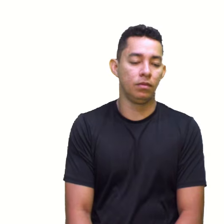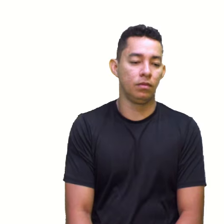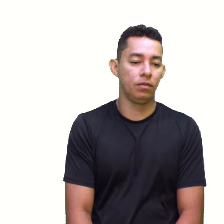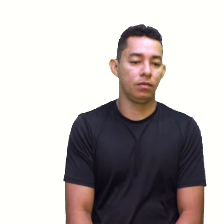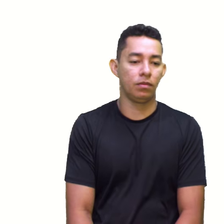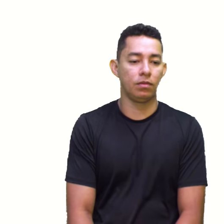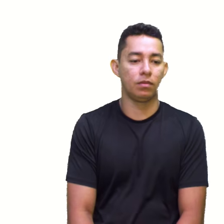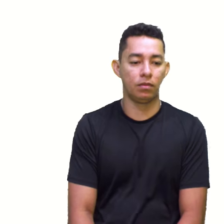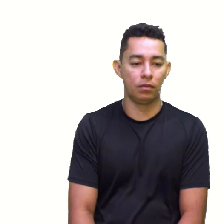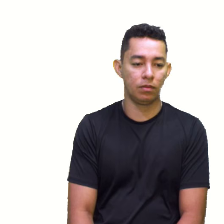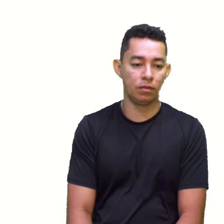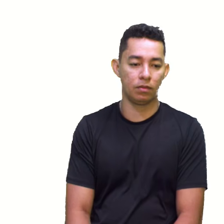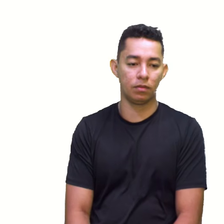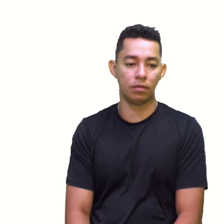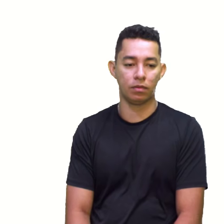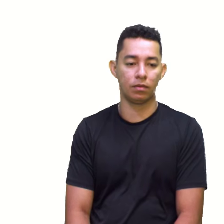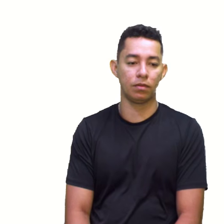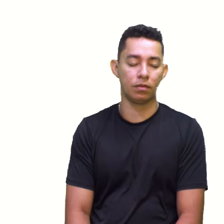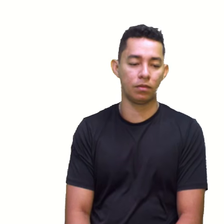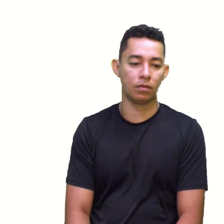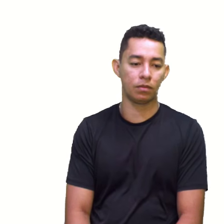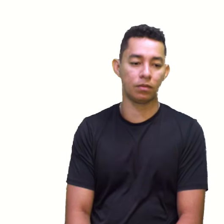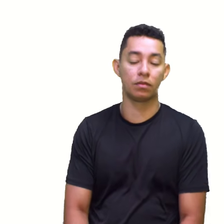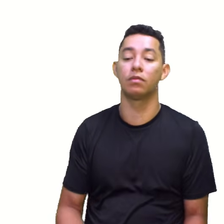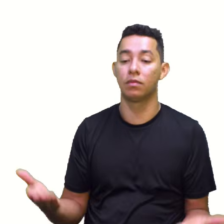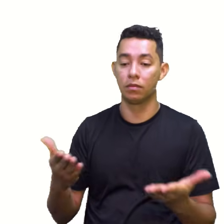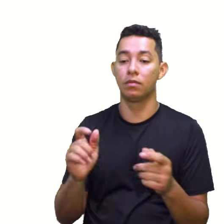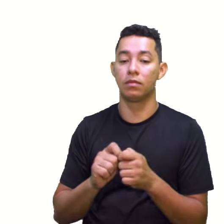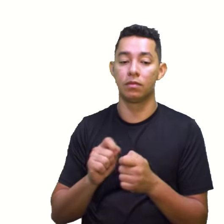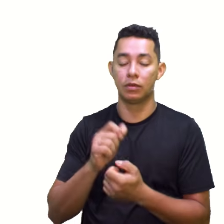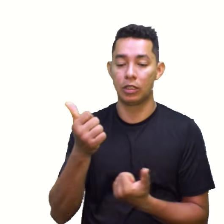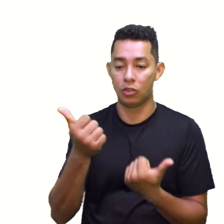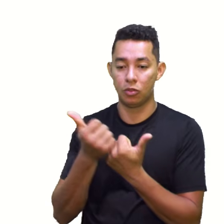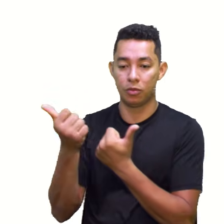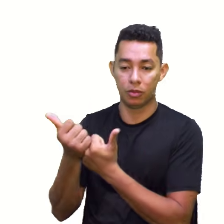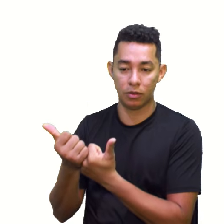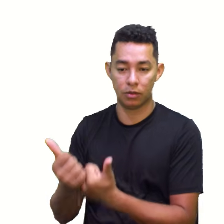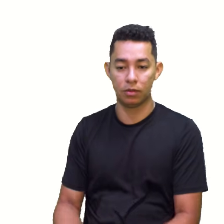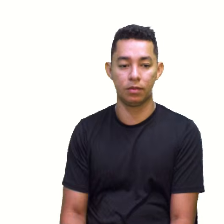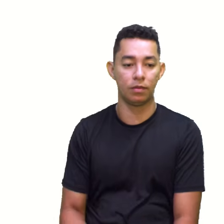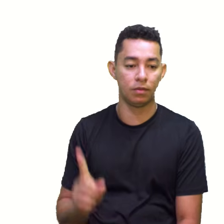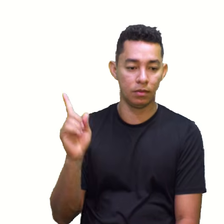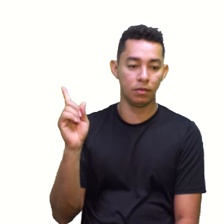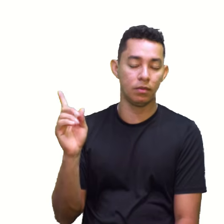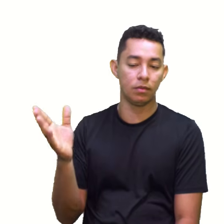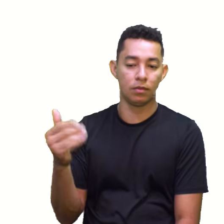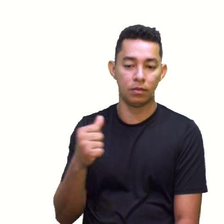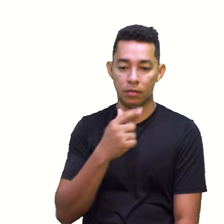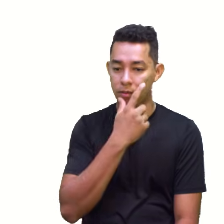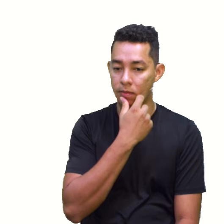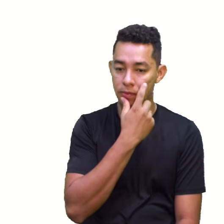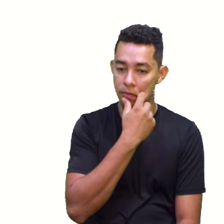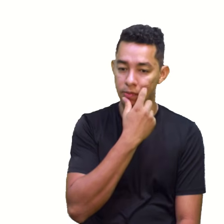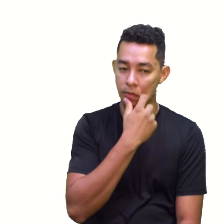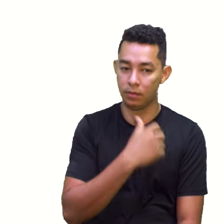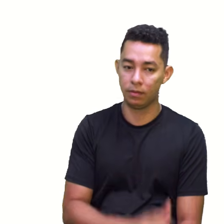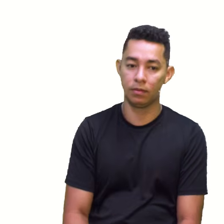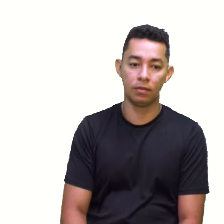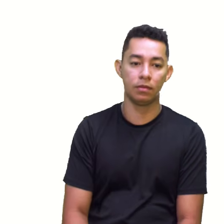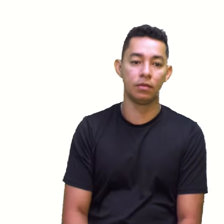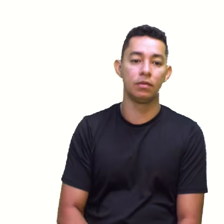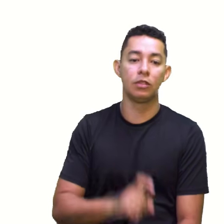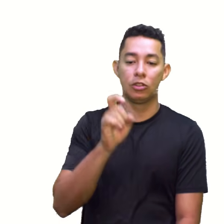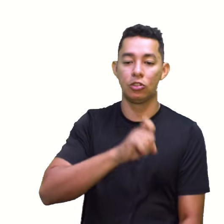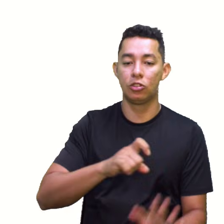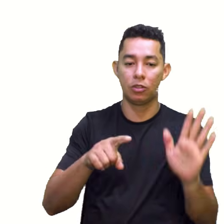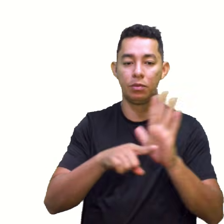Raio 6. Daí eu venho aqui agora e faço a substituição. Vamos lá. X